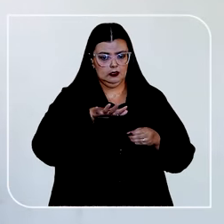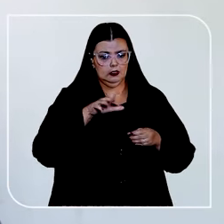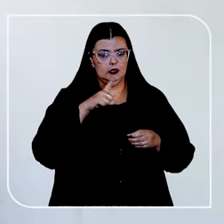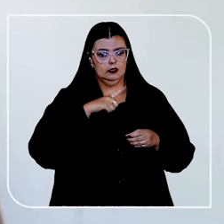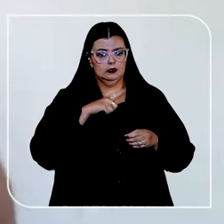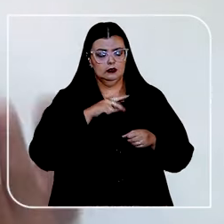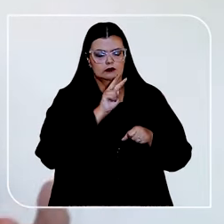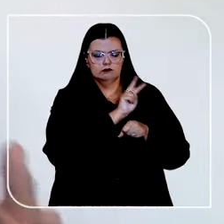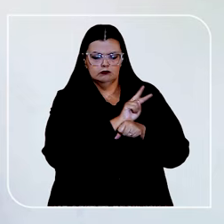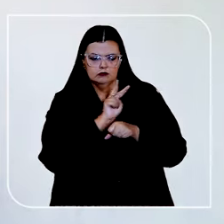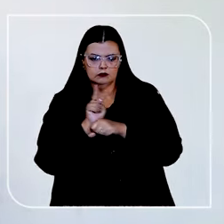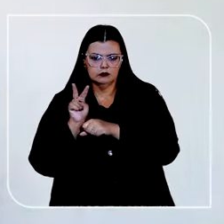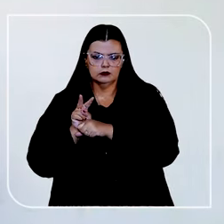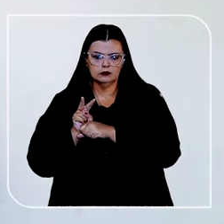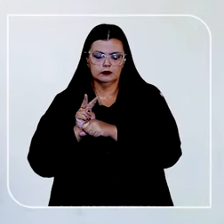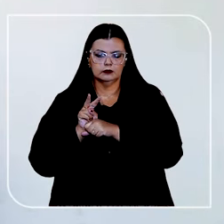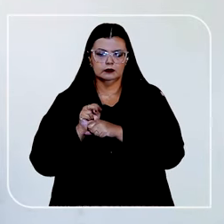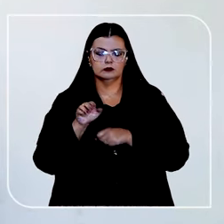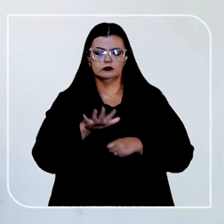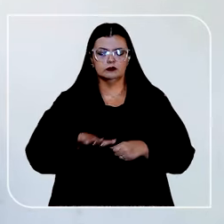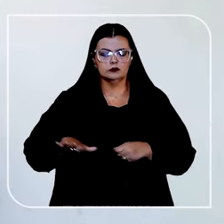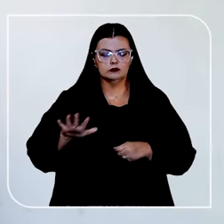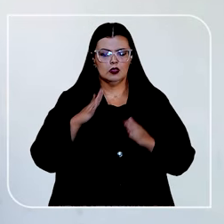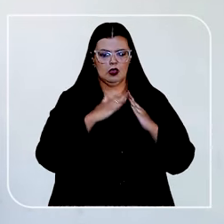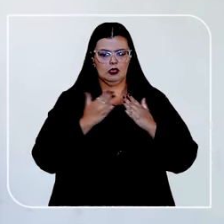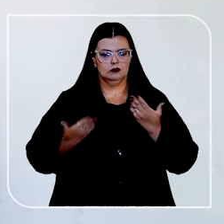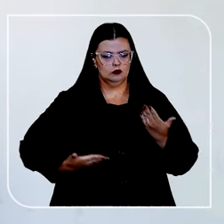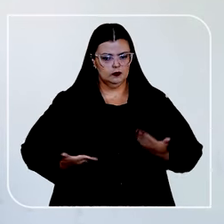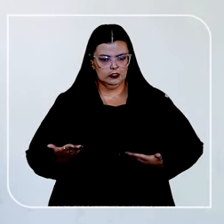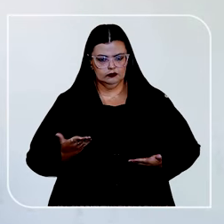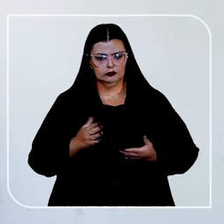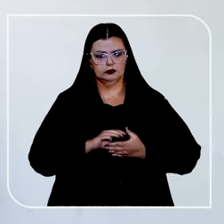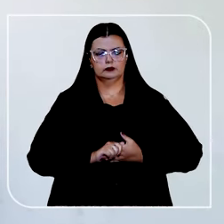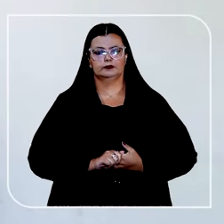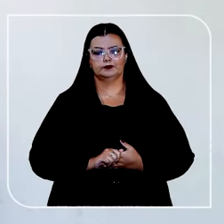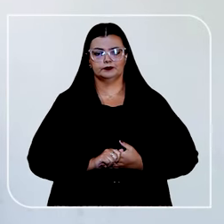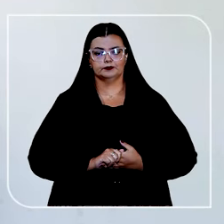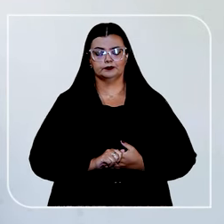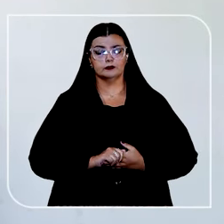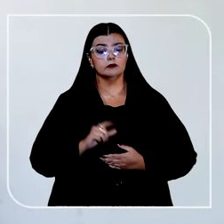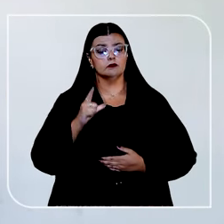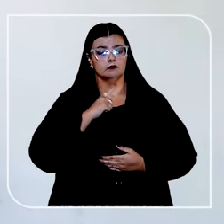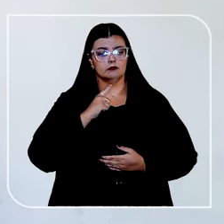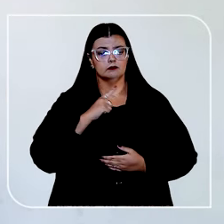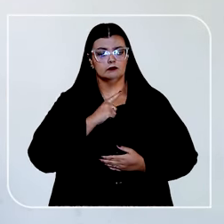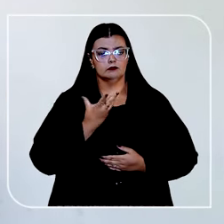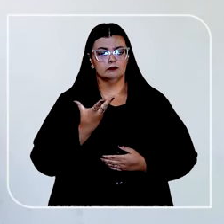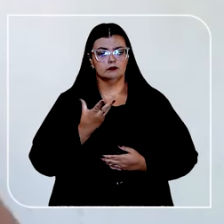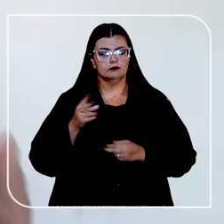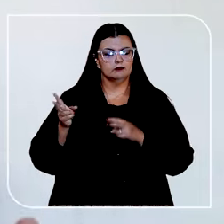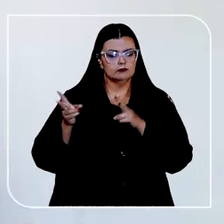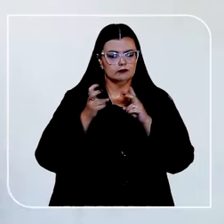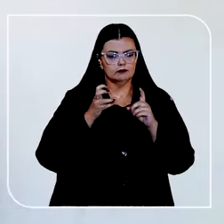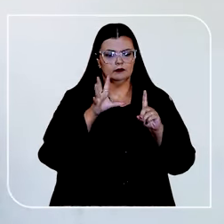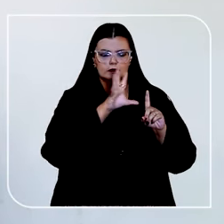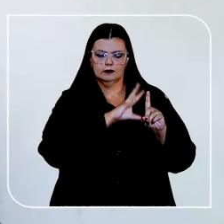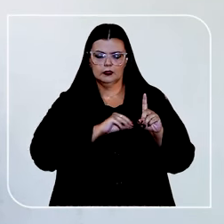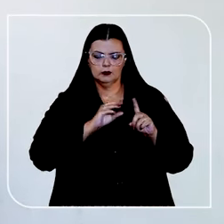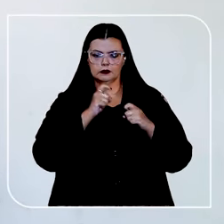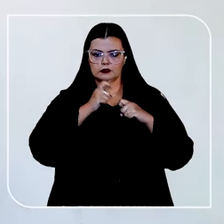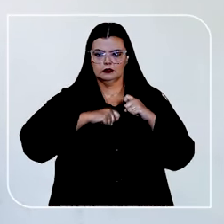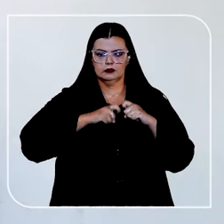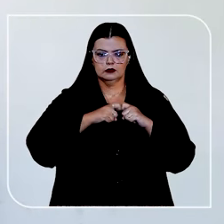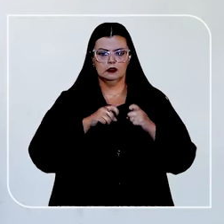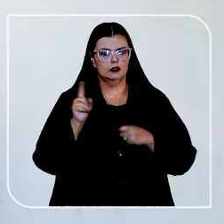cuidadores ou membros do Círculo doméstico familiar da vítima destaca--se que o abuso sexual